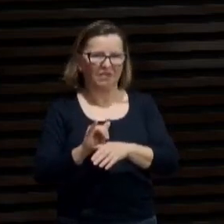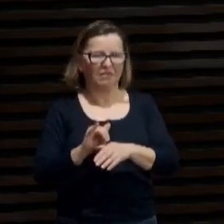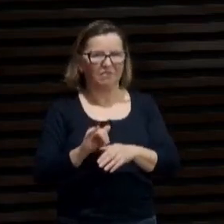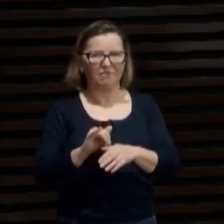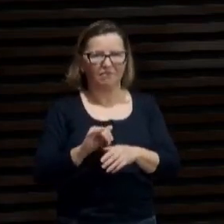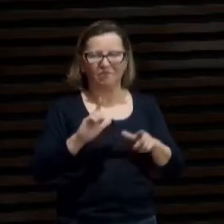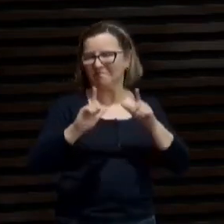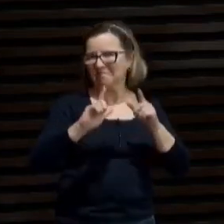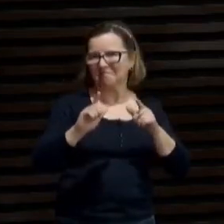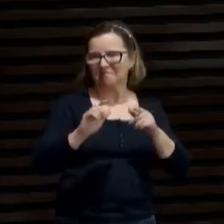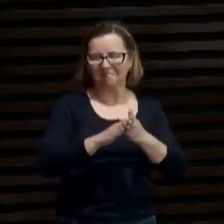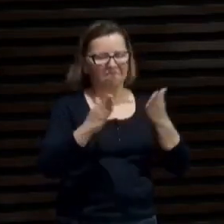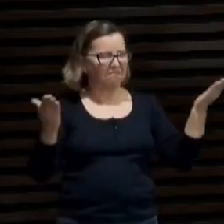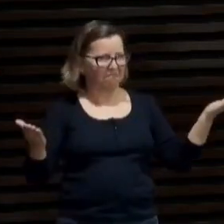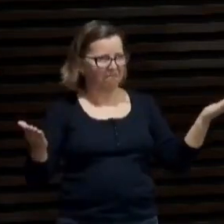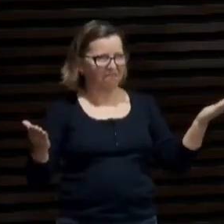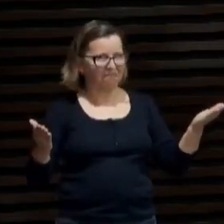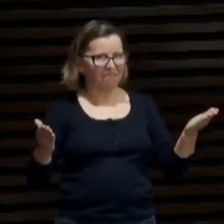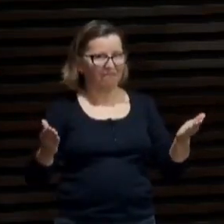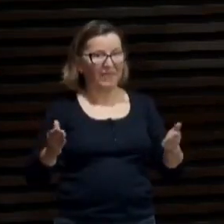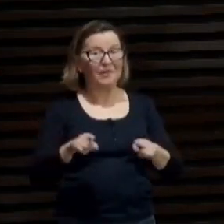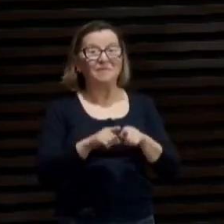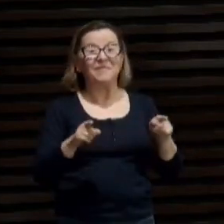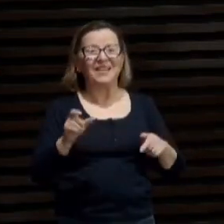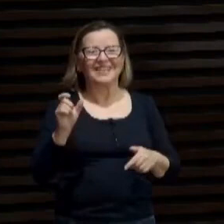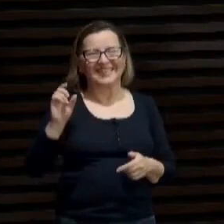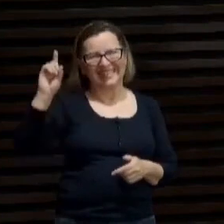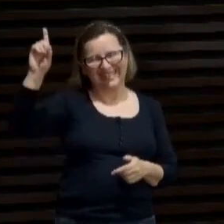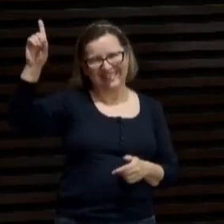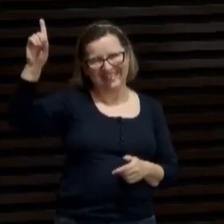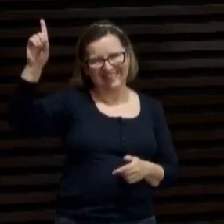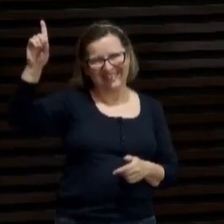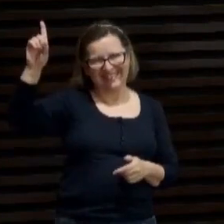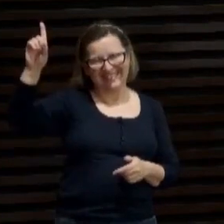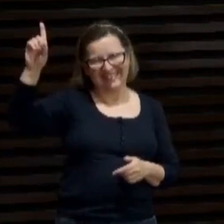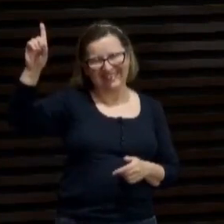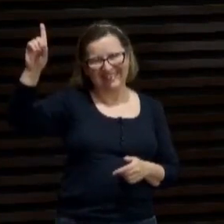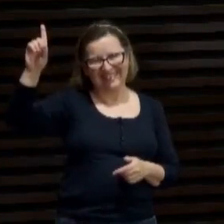jornal, não é na roda de bar, é na palavra de Deus.